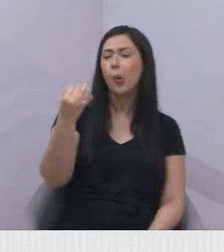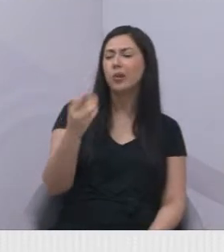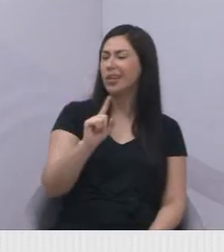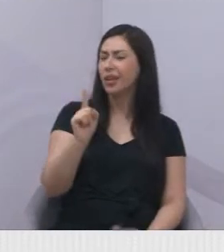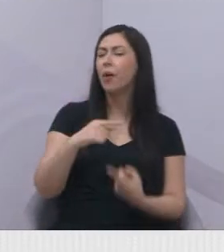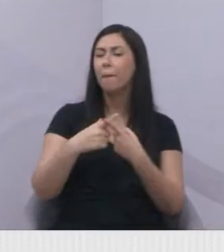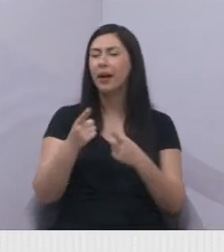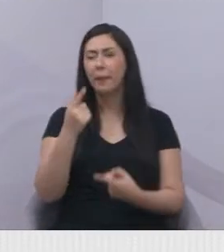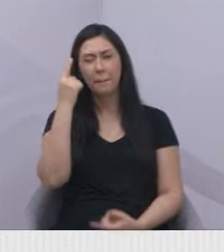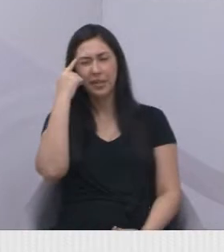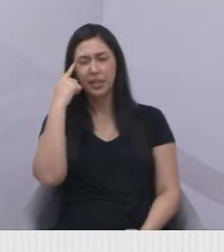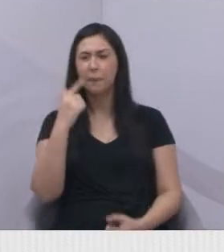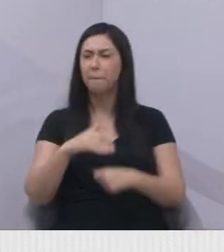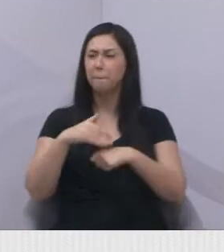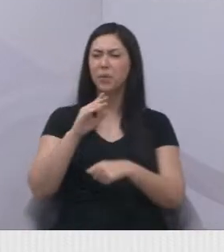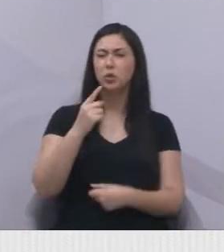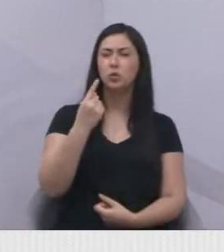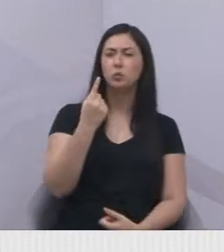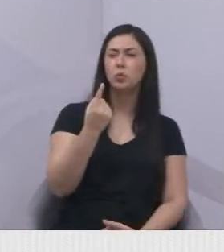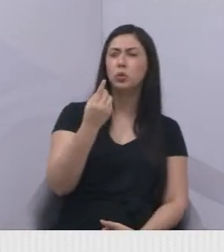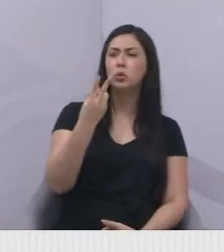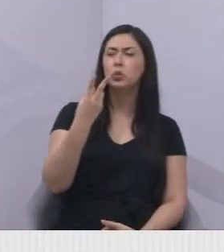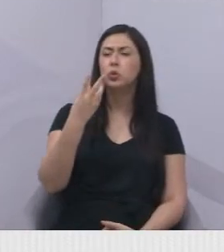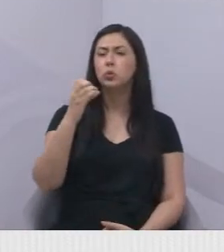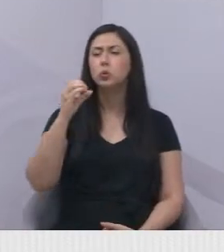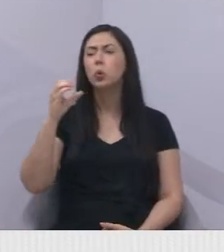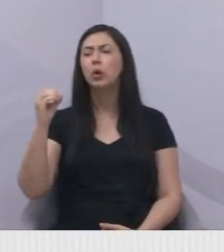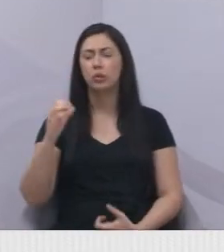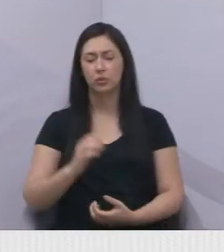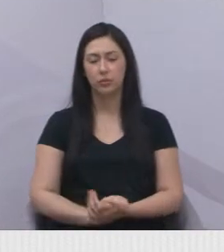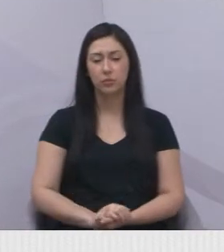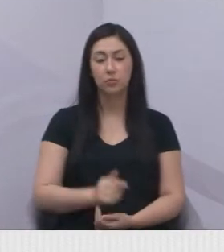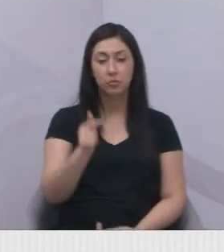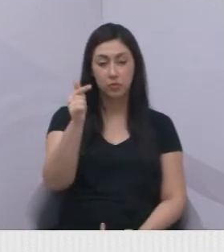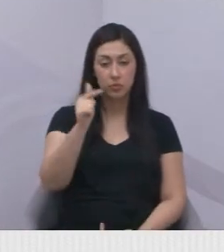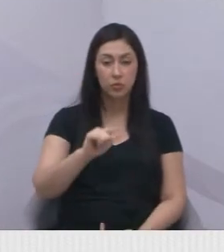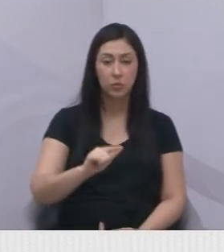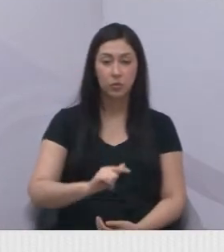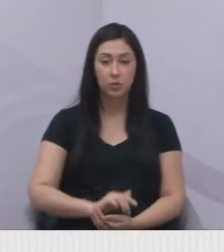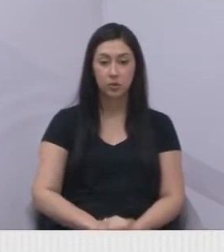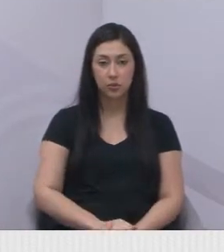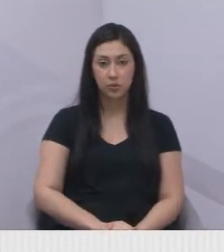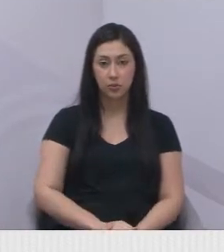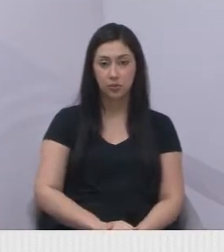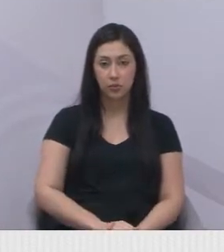que tinha mais. A foto 12, fazendo um favor.